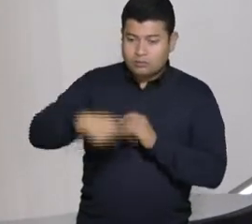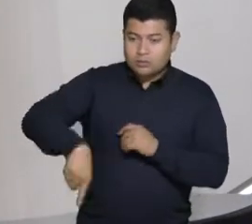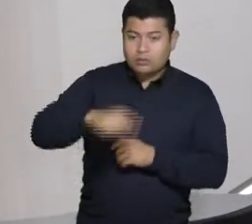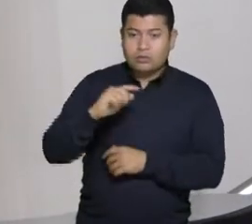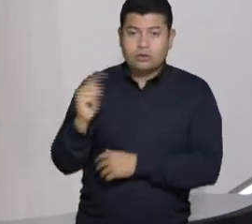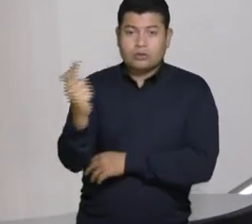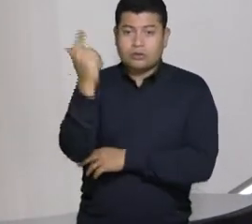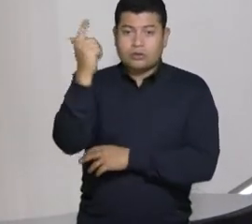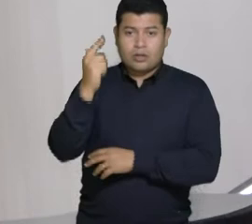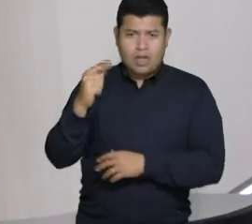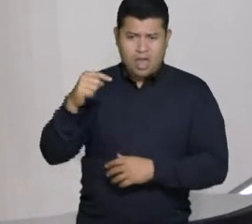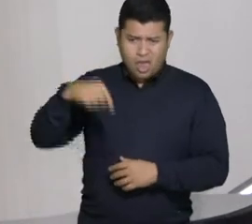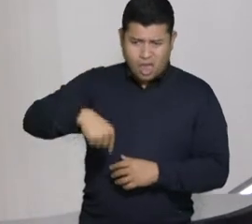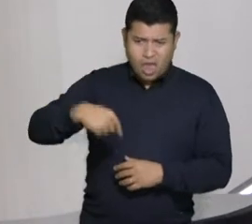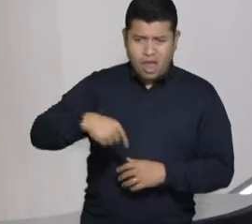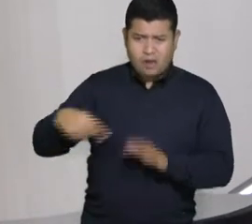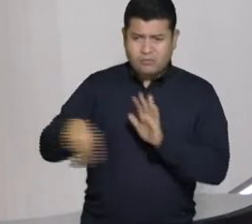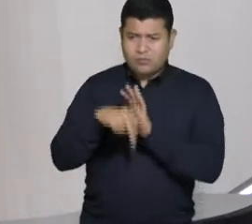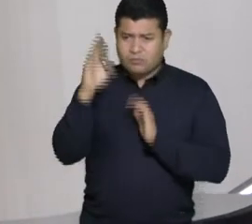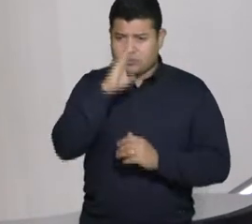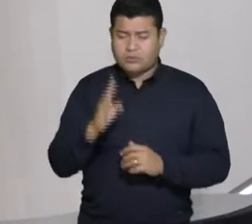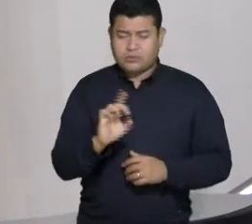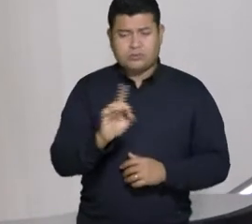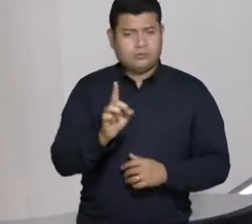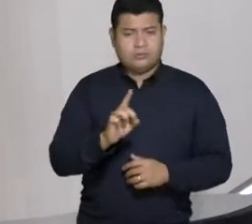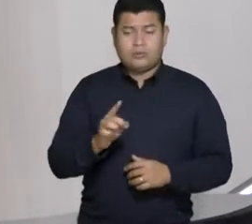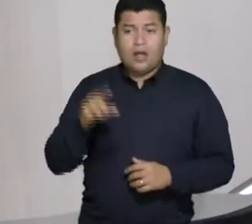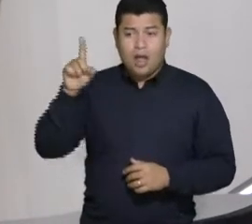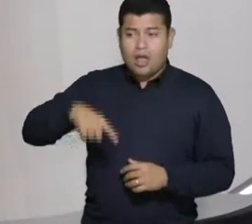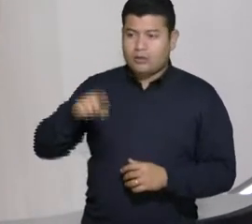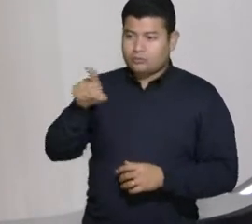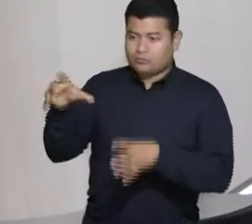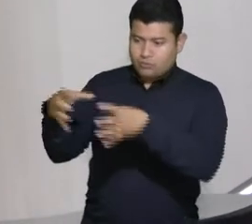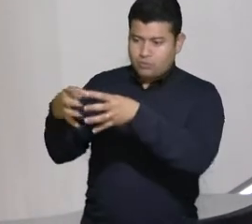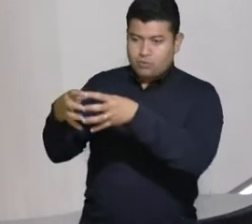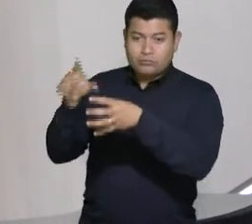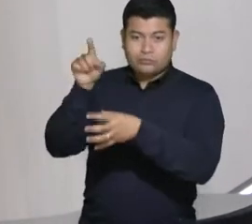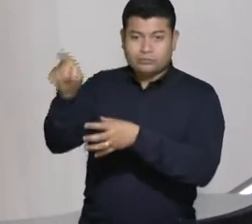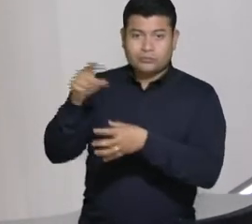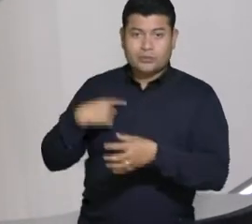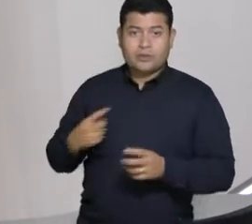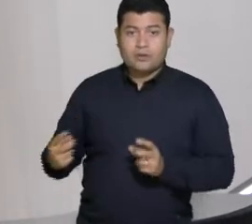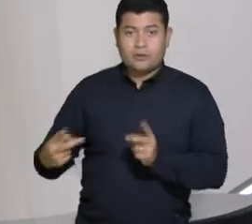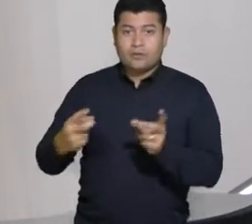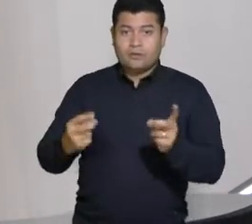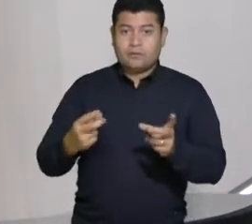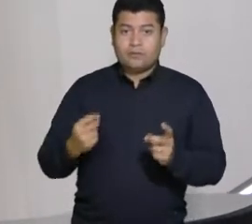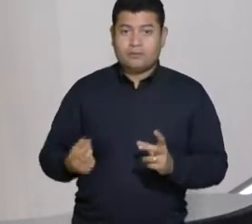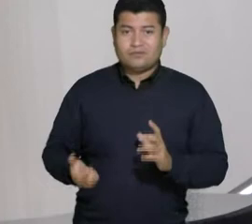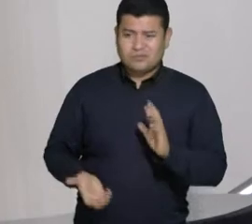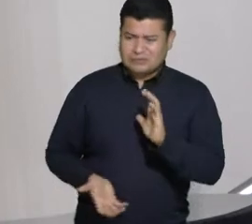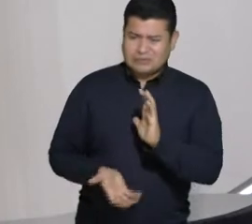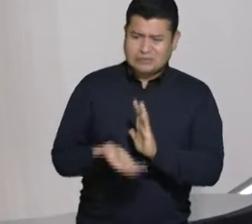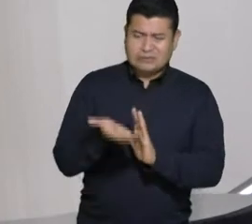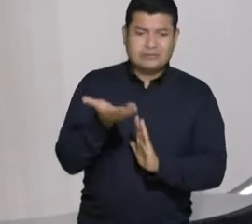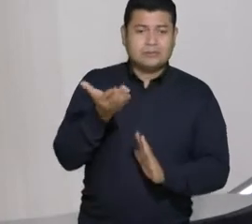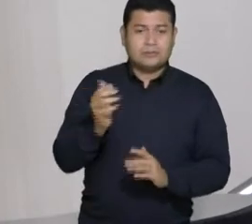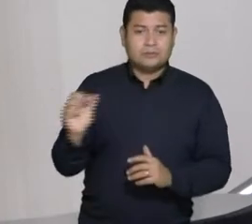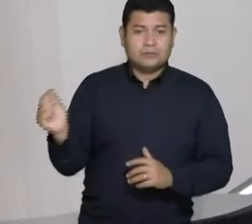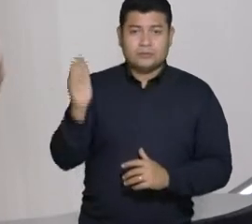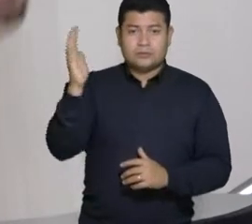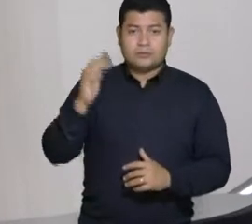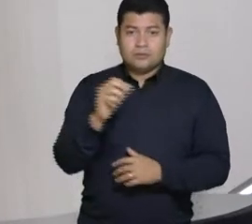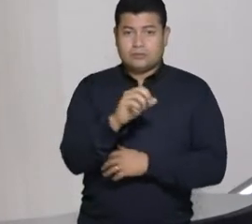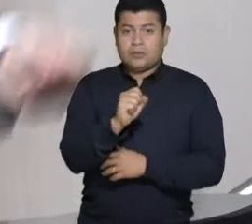Petrobras então eles estão sacaneando o povo brasileiro vendendo gás natural altos custos para